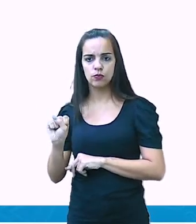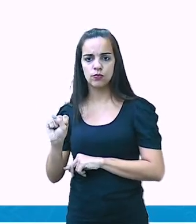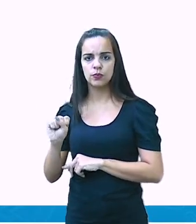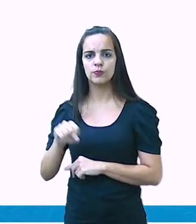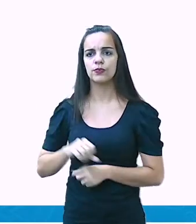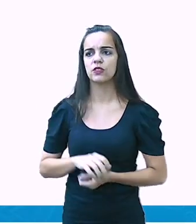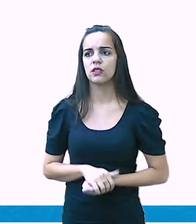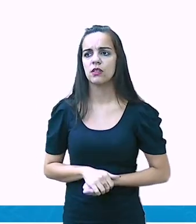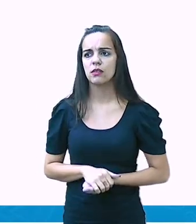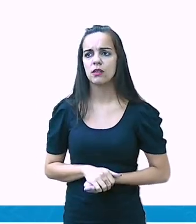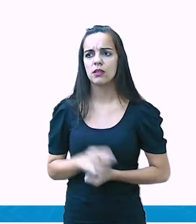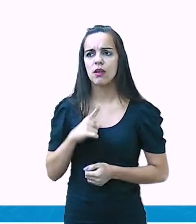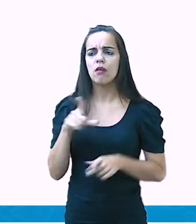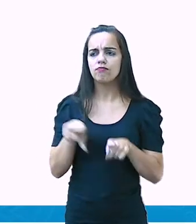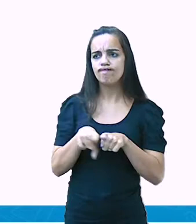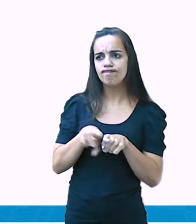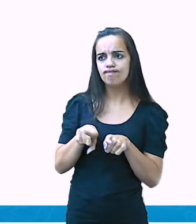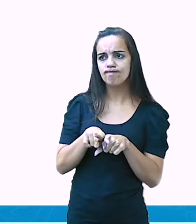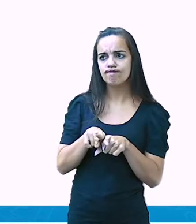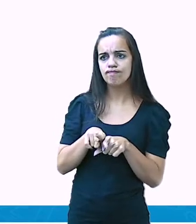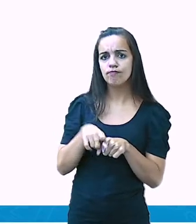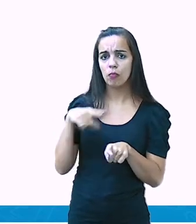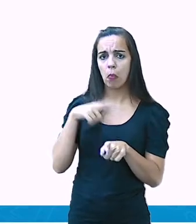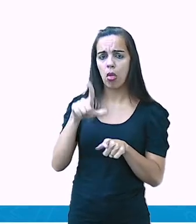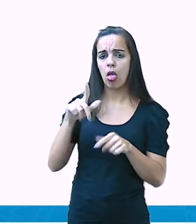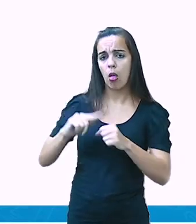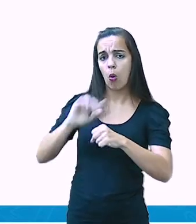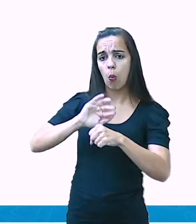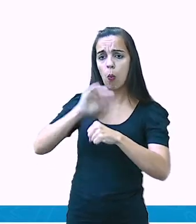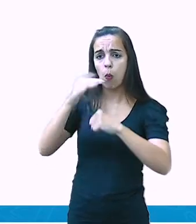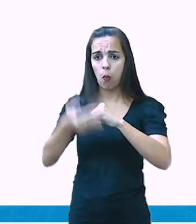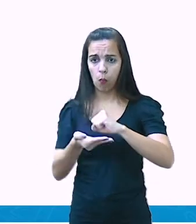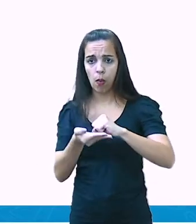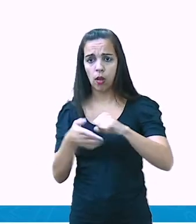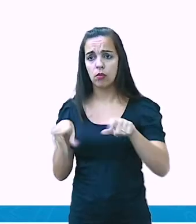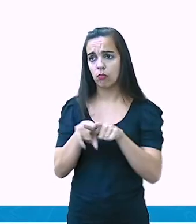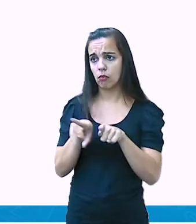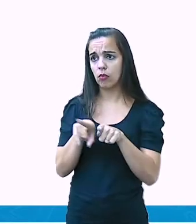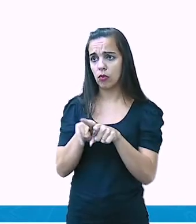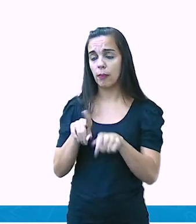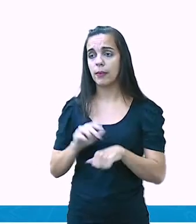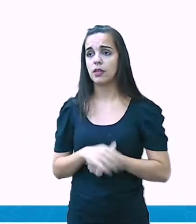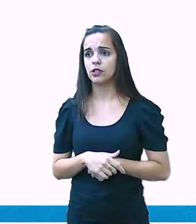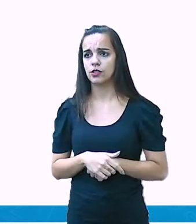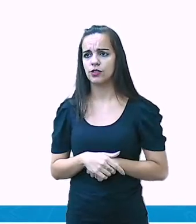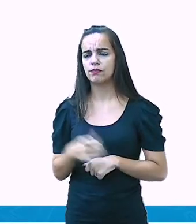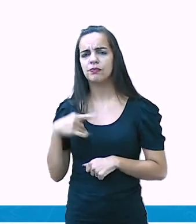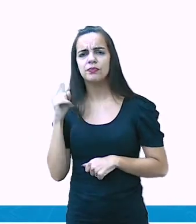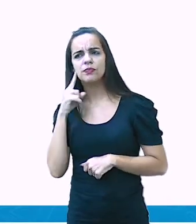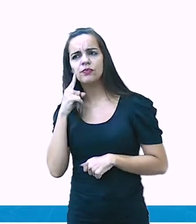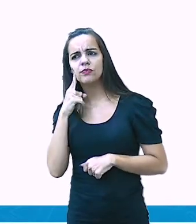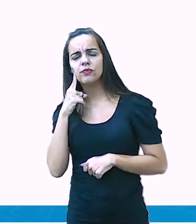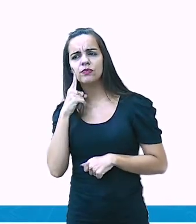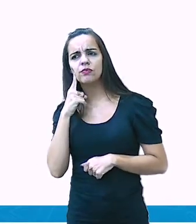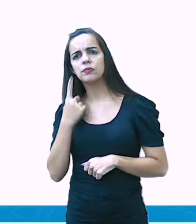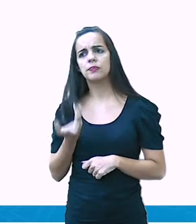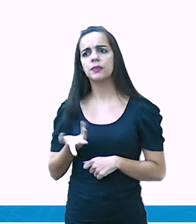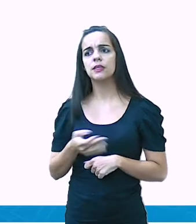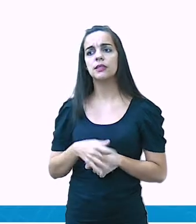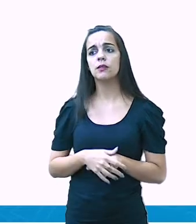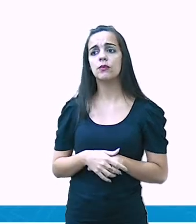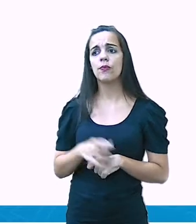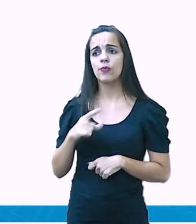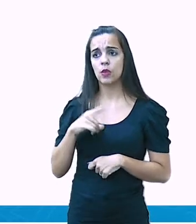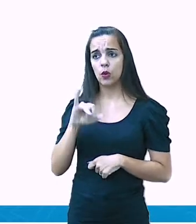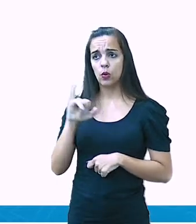íon é também um átomo, mas é um átomo que vai receber um adjetivo.